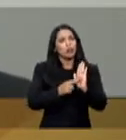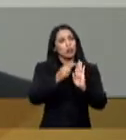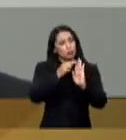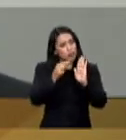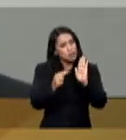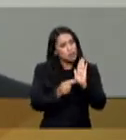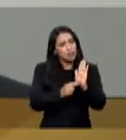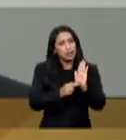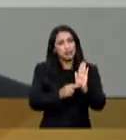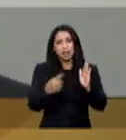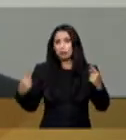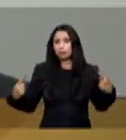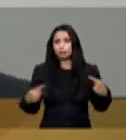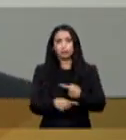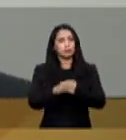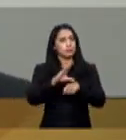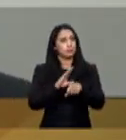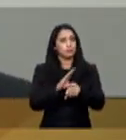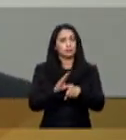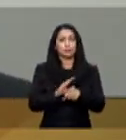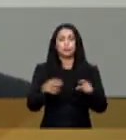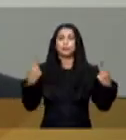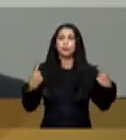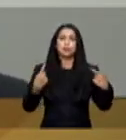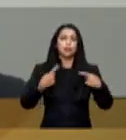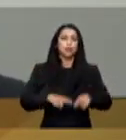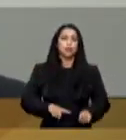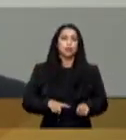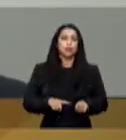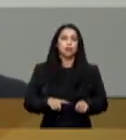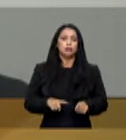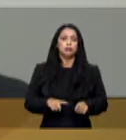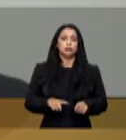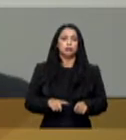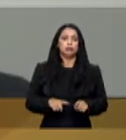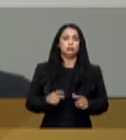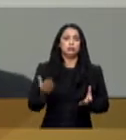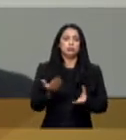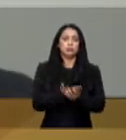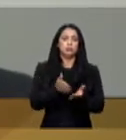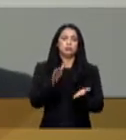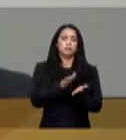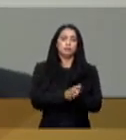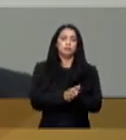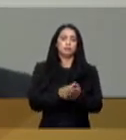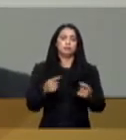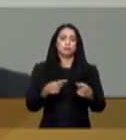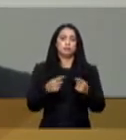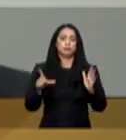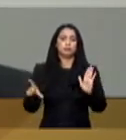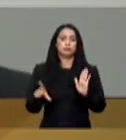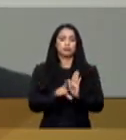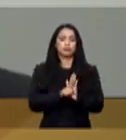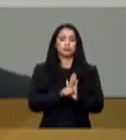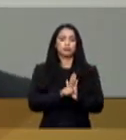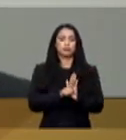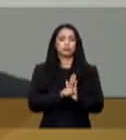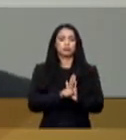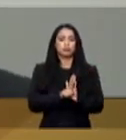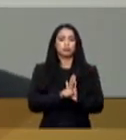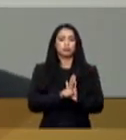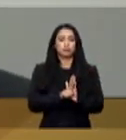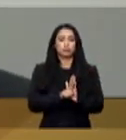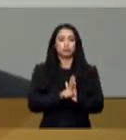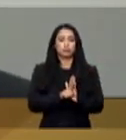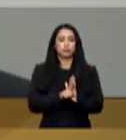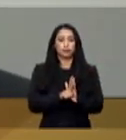desenganadamente inconstitucional por violação da garantia do devido processo legal. Em seu aspecto substantivo,